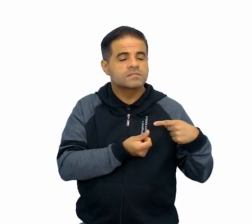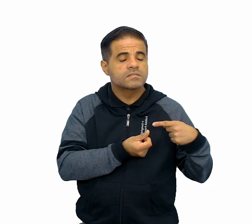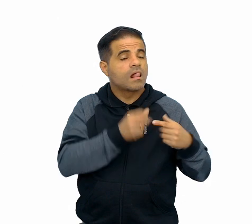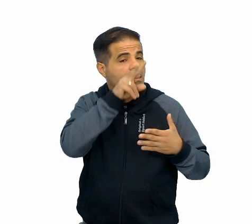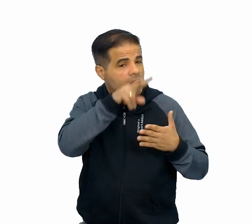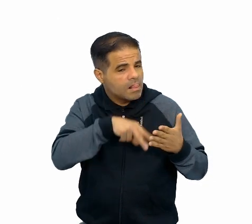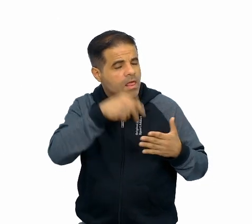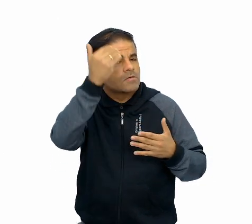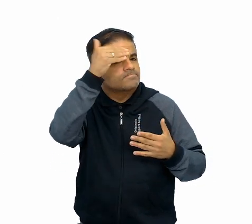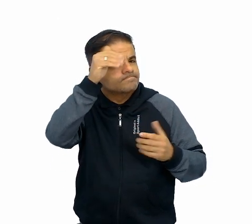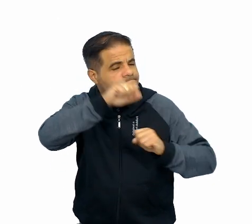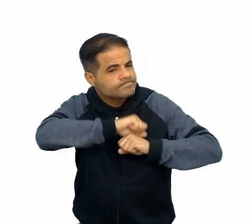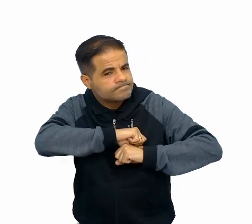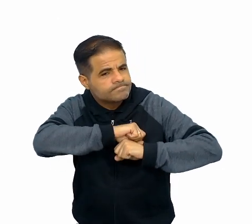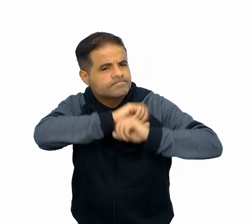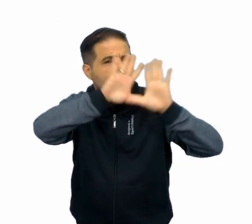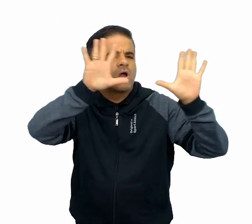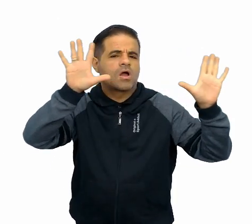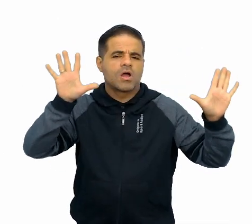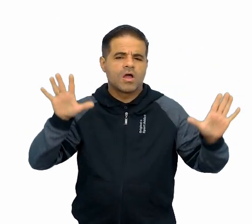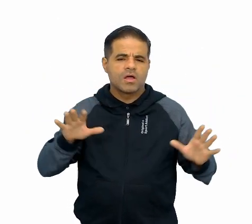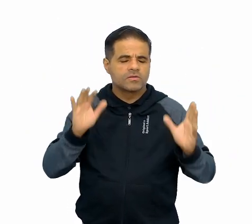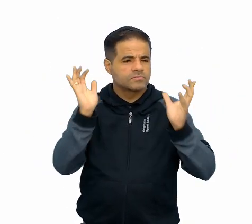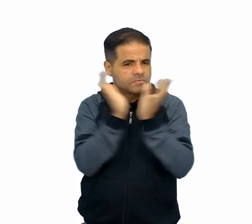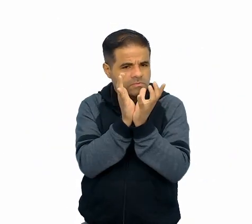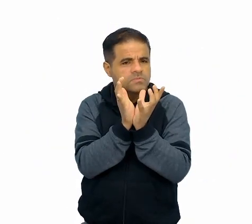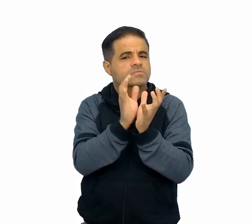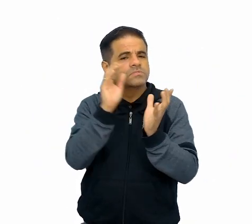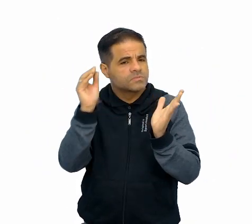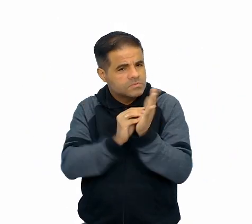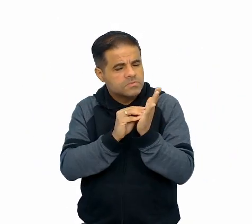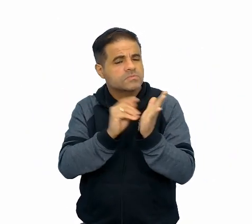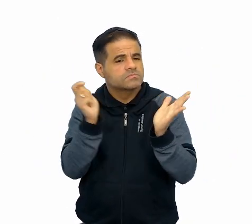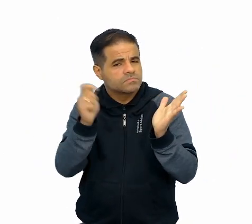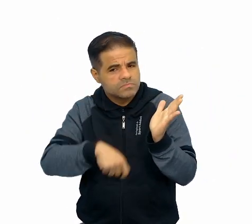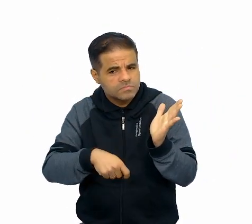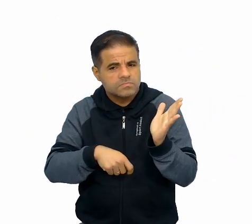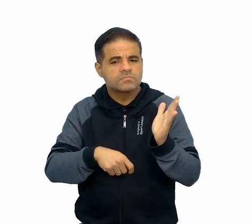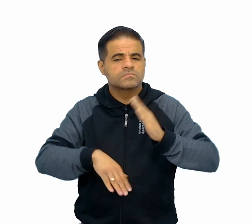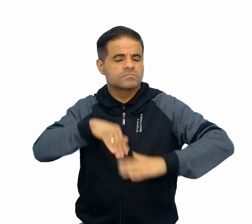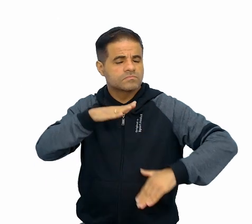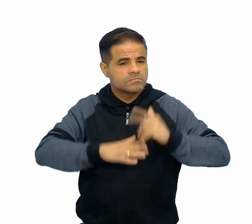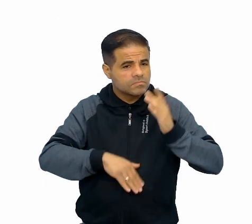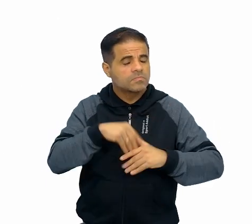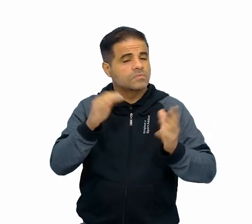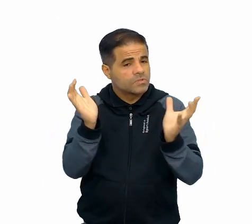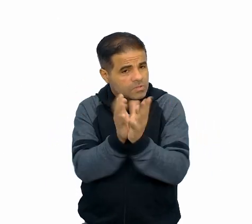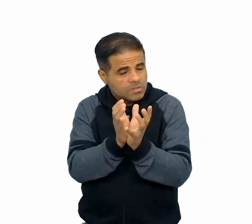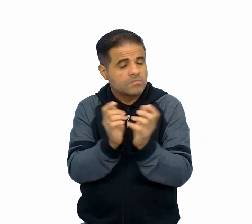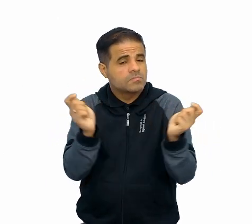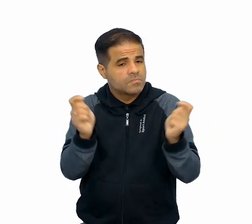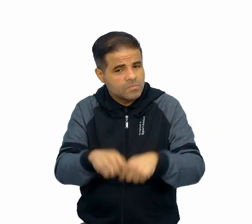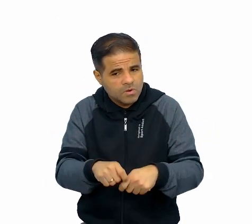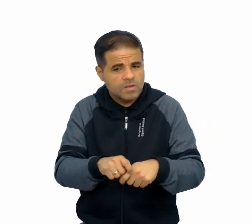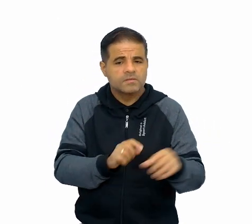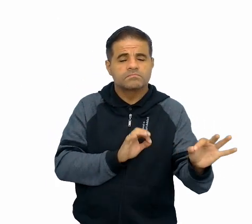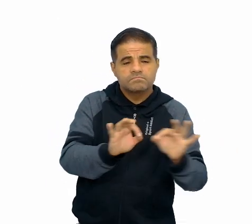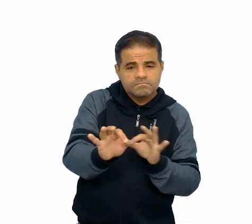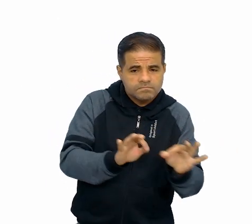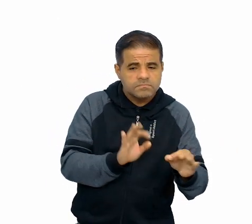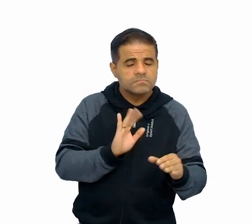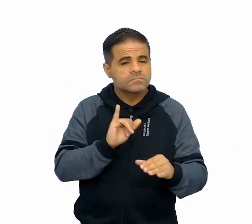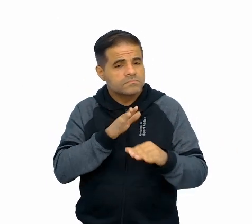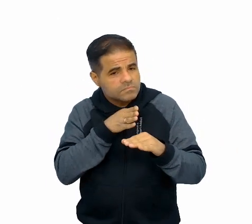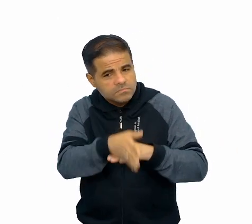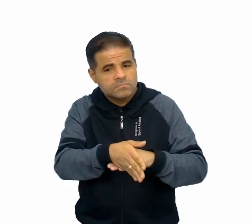Ler e compreender essas cantigas e quadrinhas é uma condição fundamental para que os estudantes possam planejar e